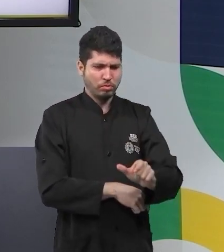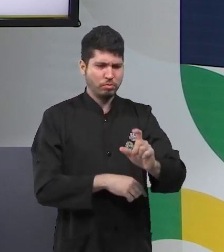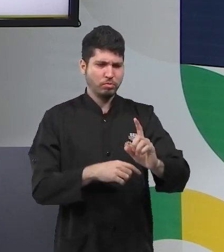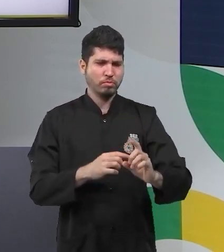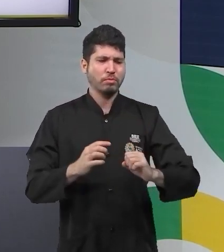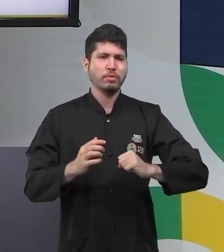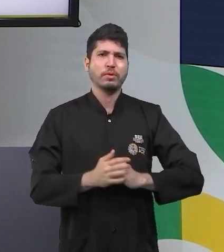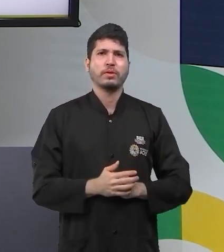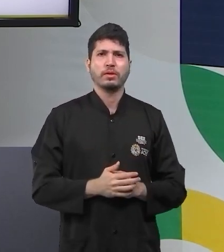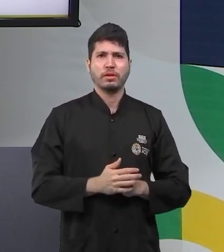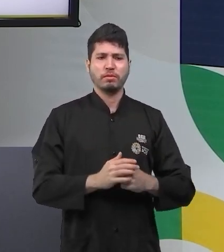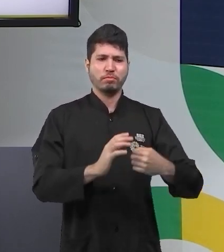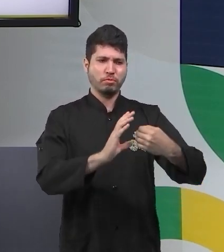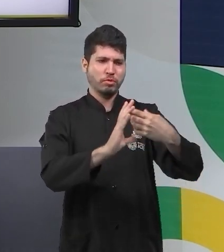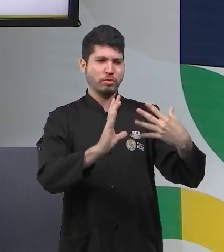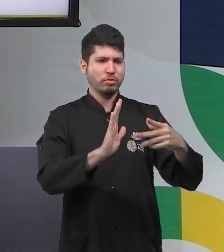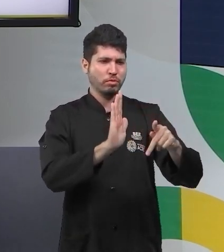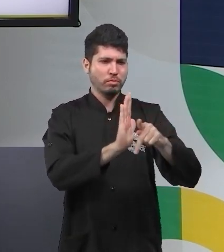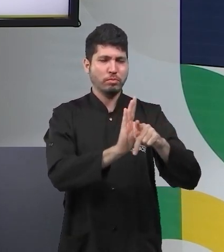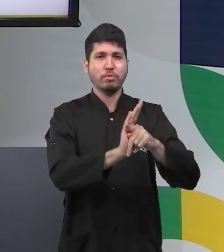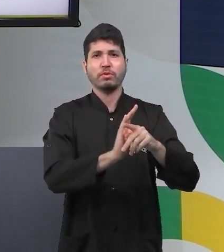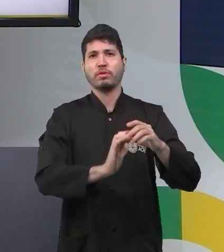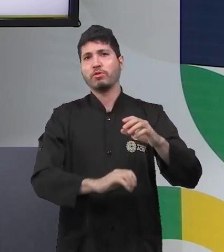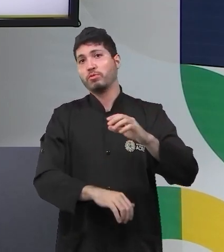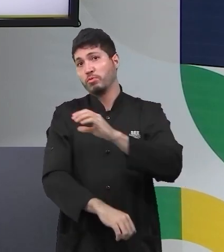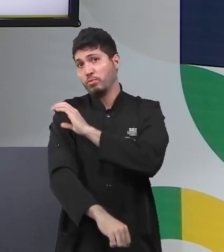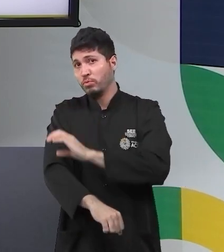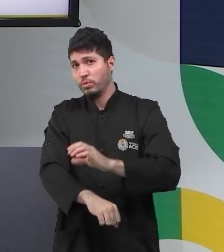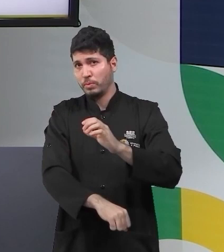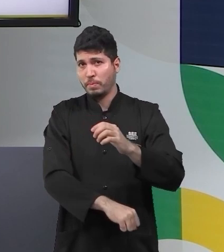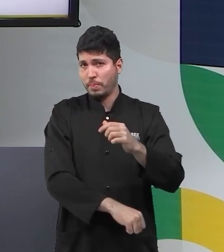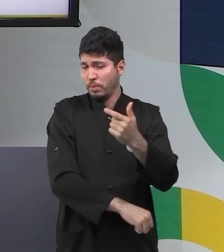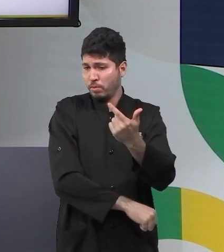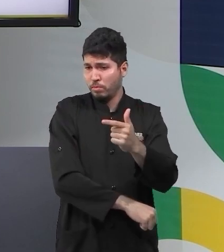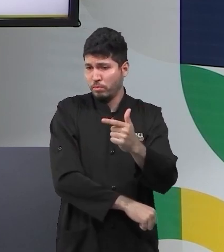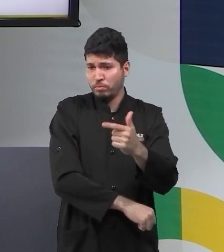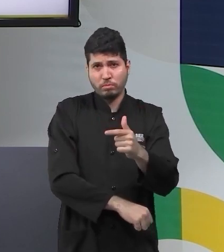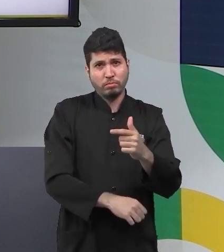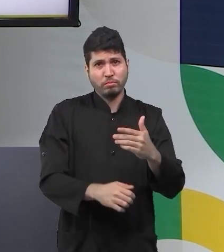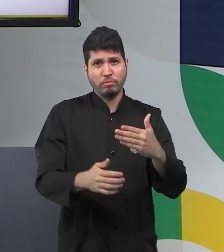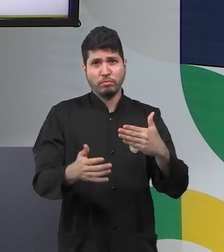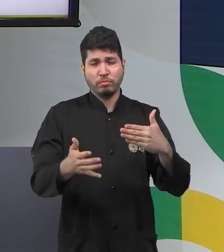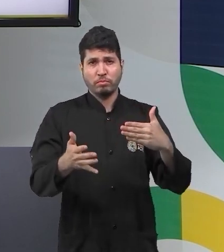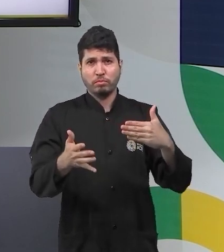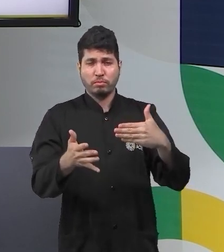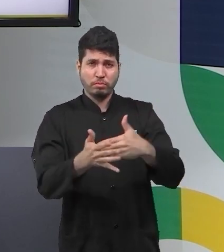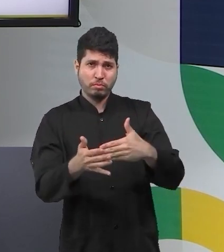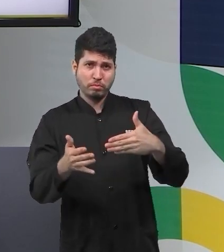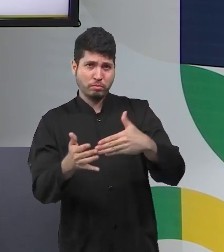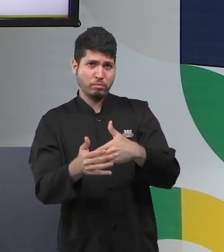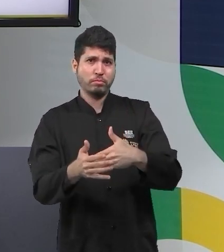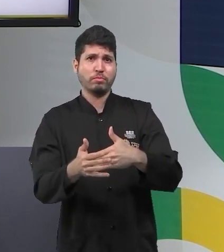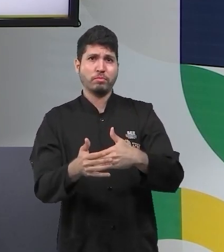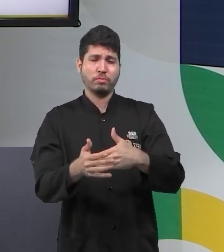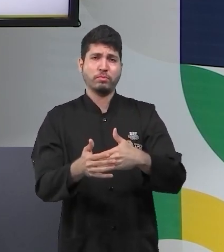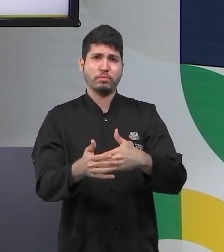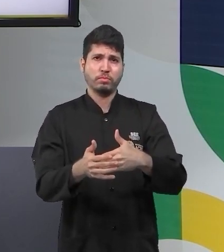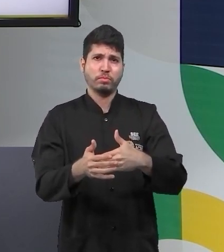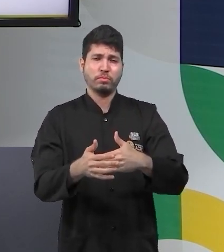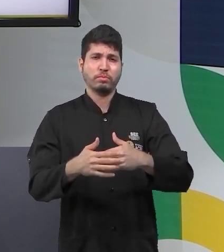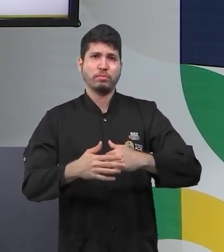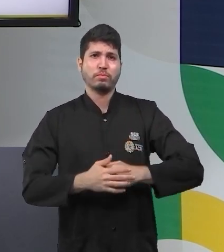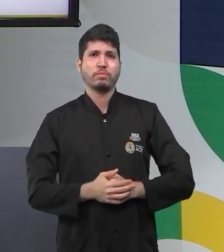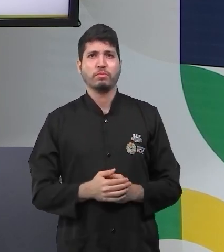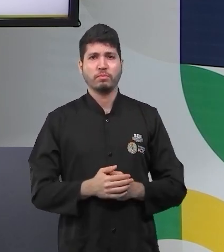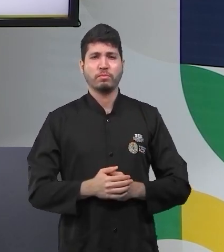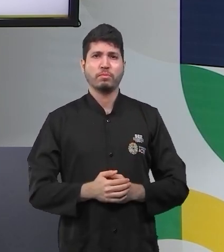A cultura não é um limitante e a cultura não é efetivamente aquilo que te define como identidade. Faz